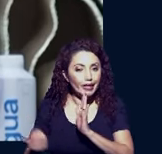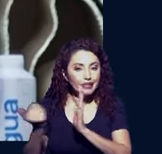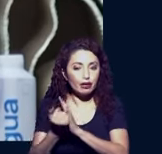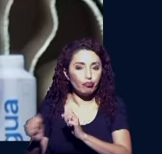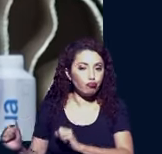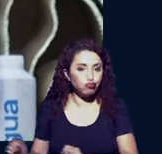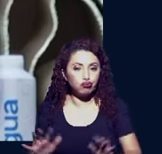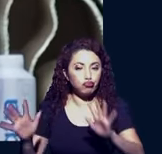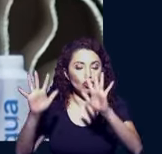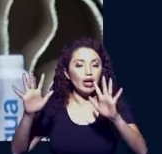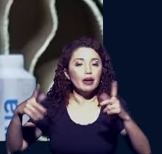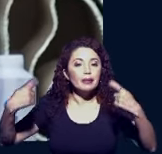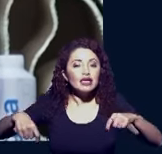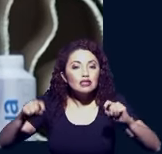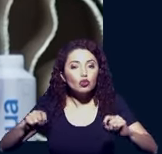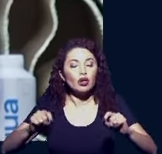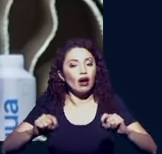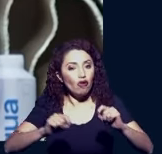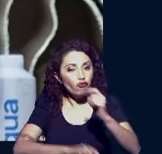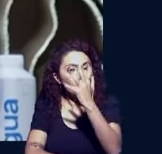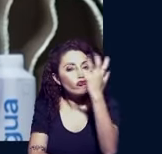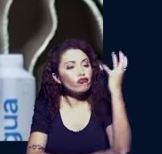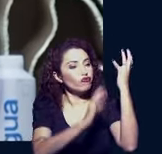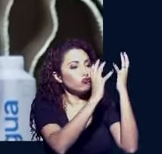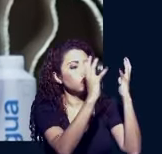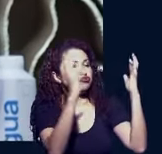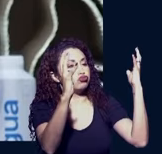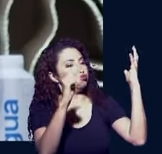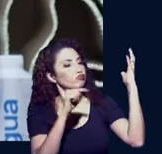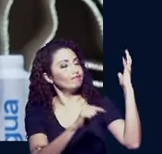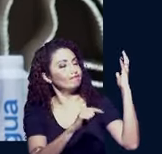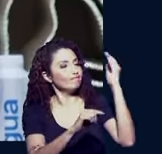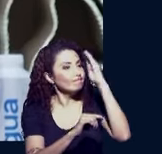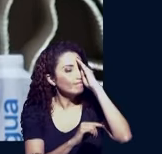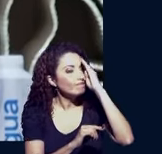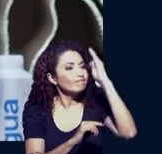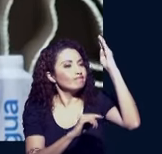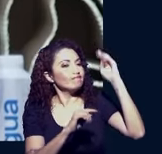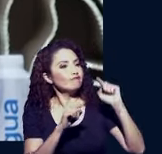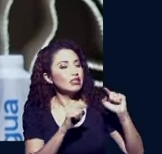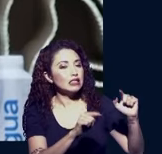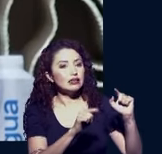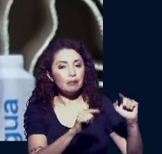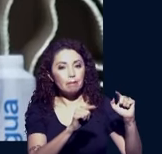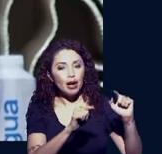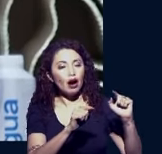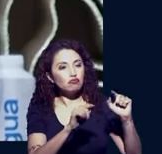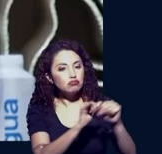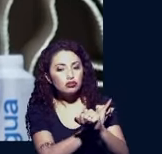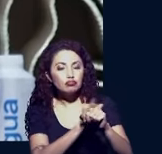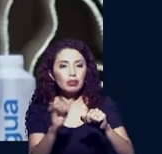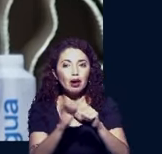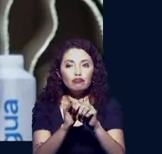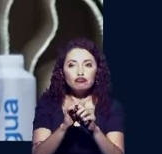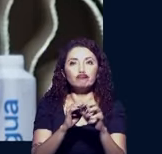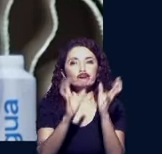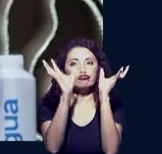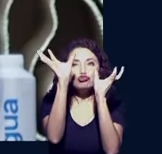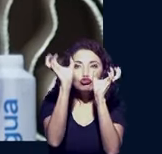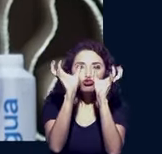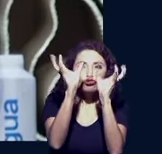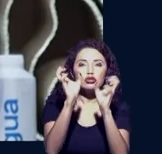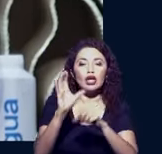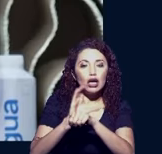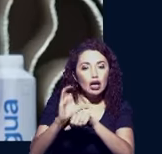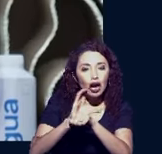precisamos fazer com que Floresta seja o principal vetor de captura de carbono porque isso coloca o Brasil no centro das